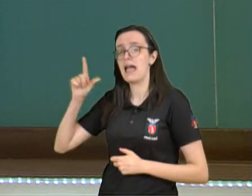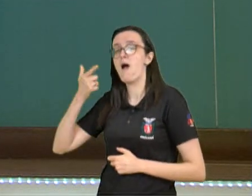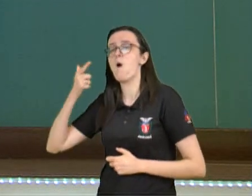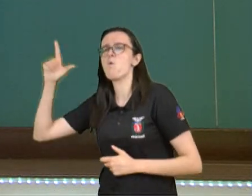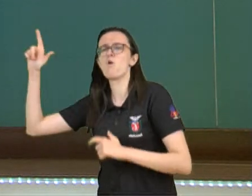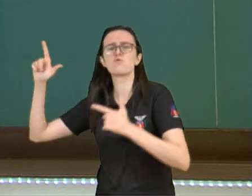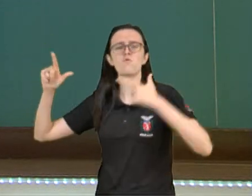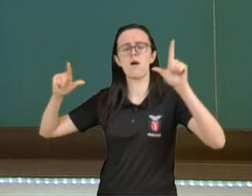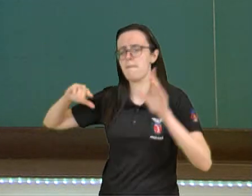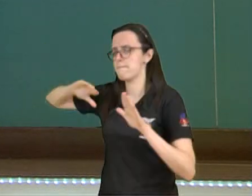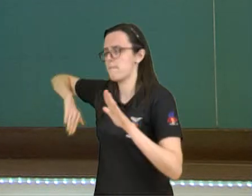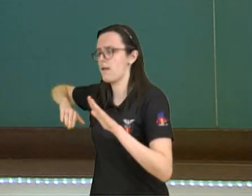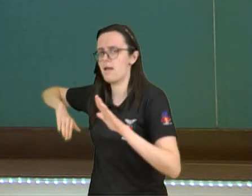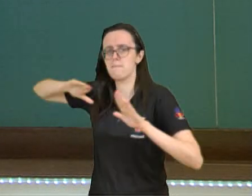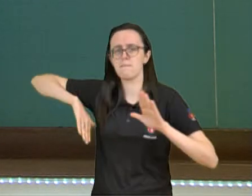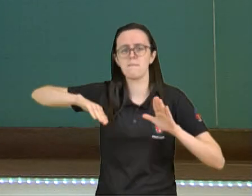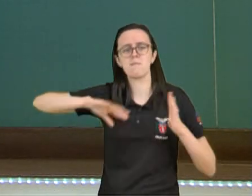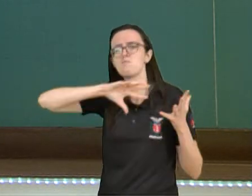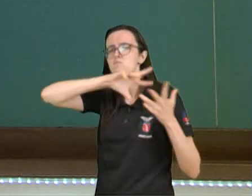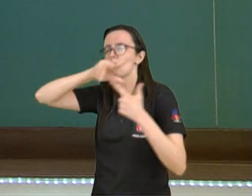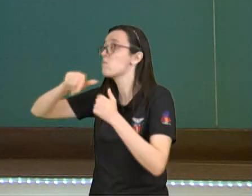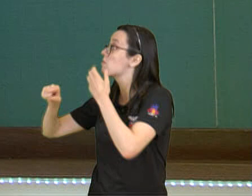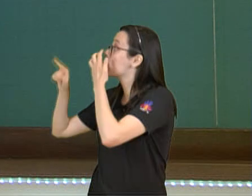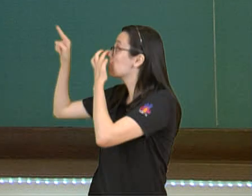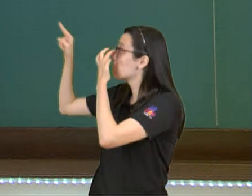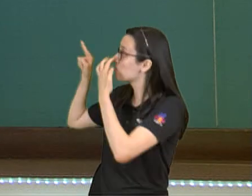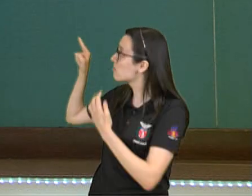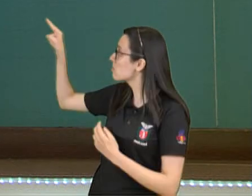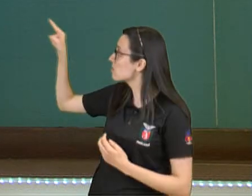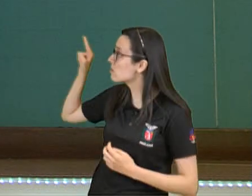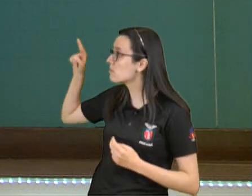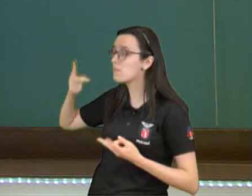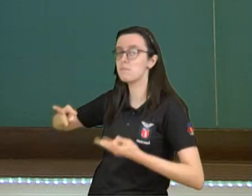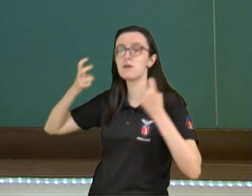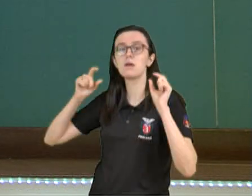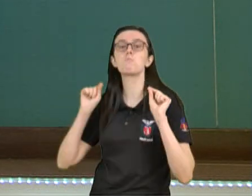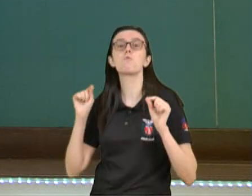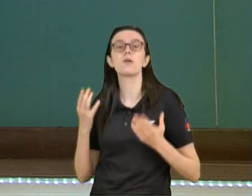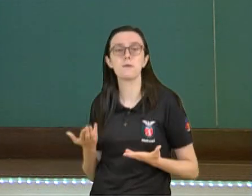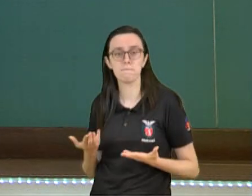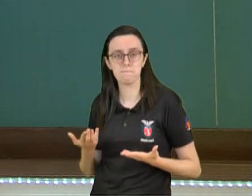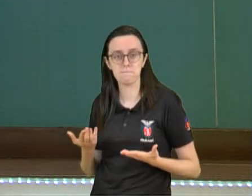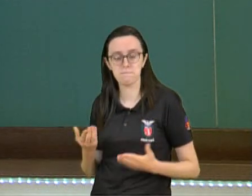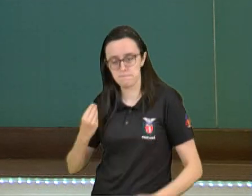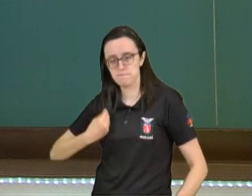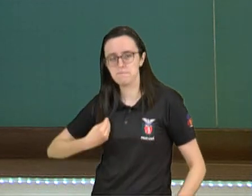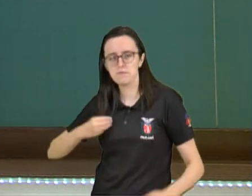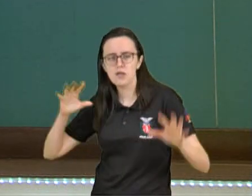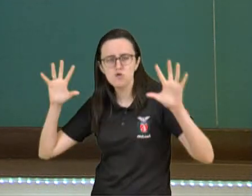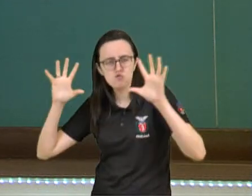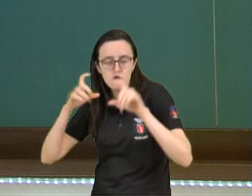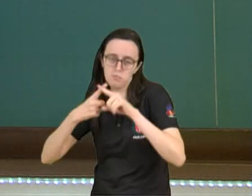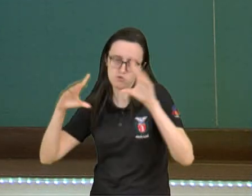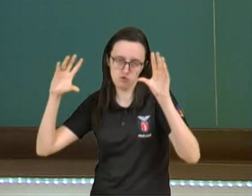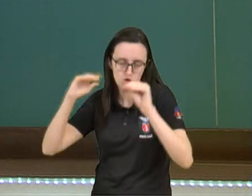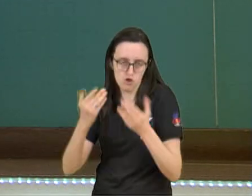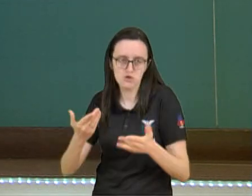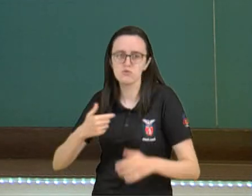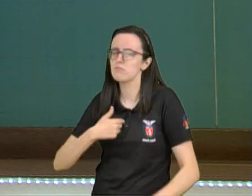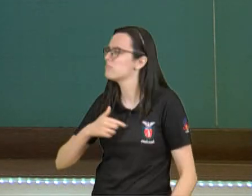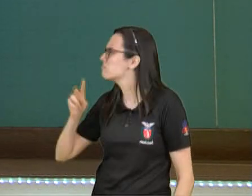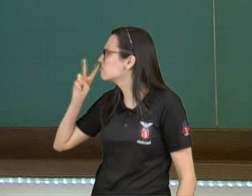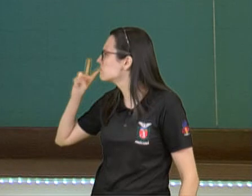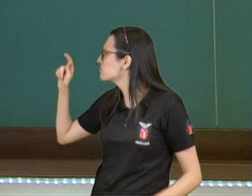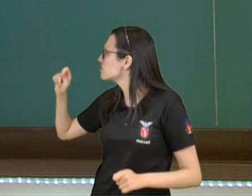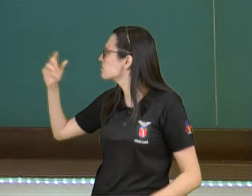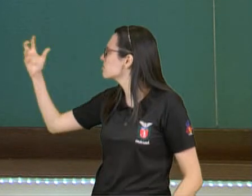várias localidades do mundo, onde você percebe, olha lá, está escuro porque está à noite, você